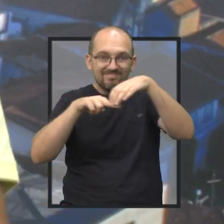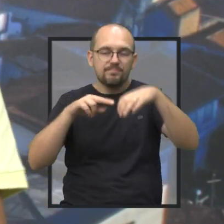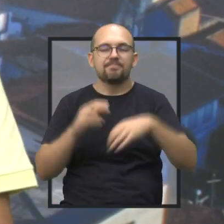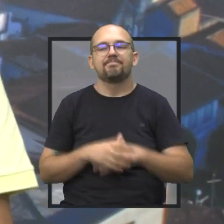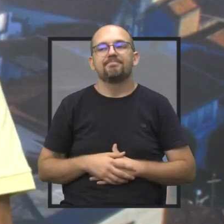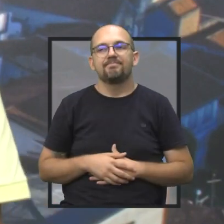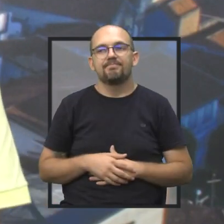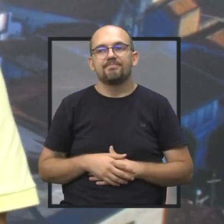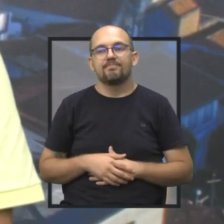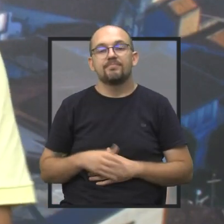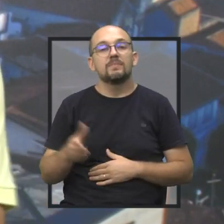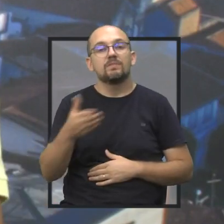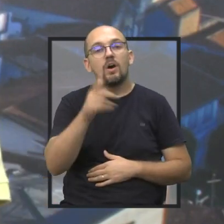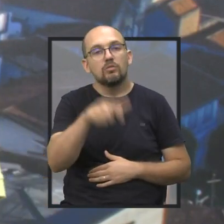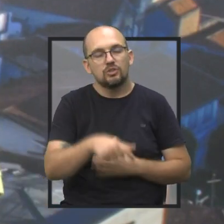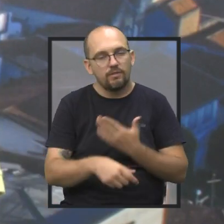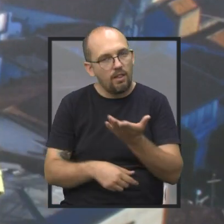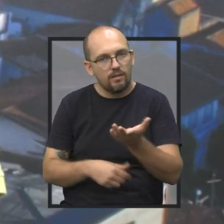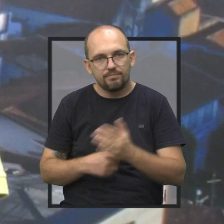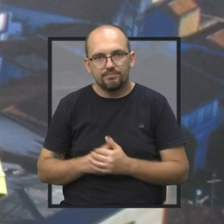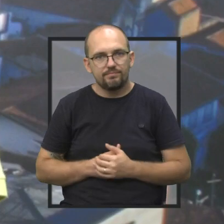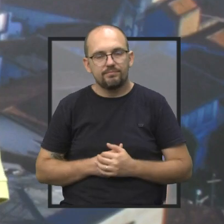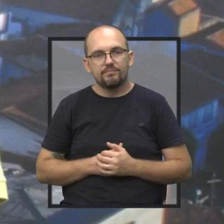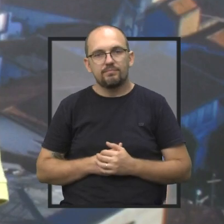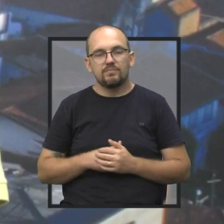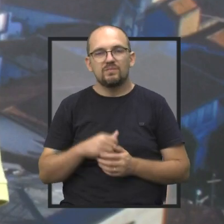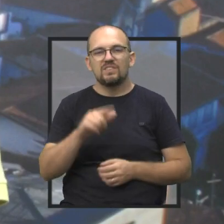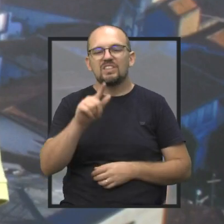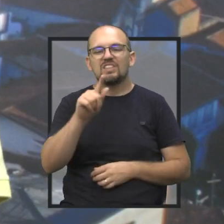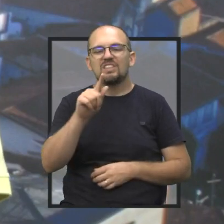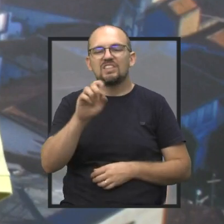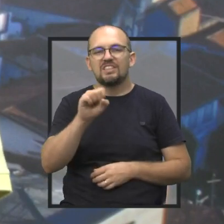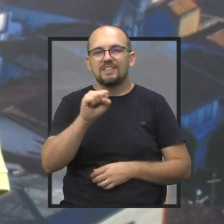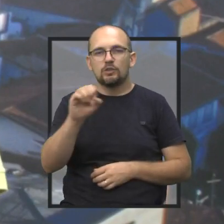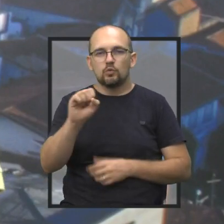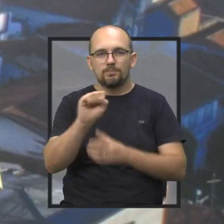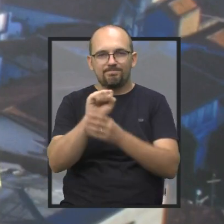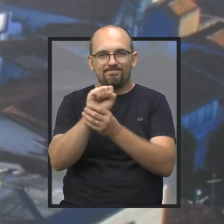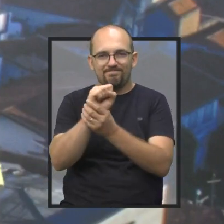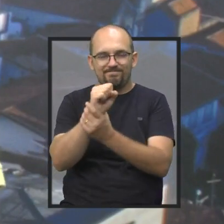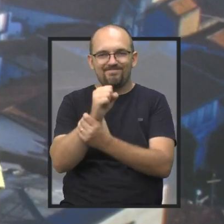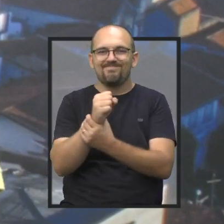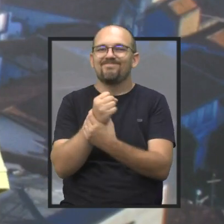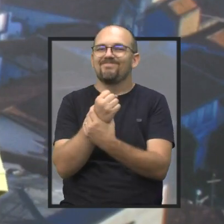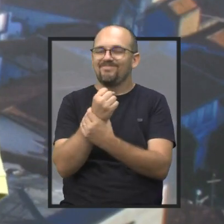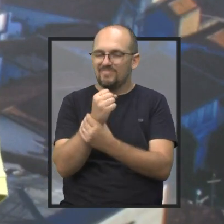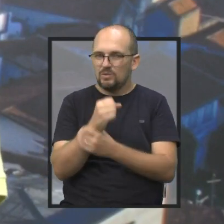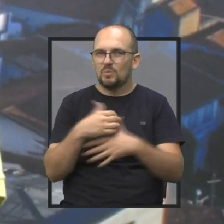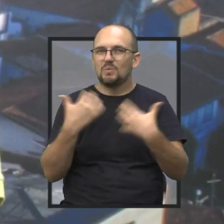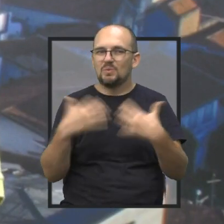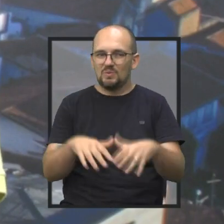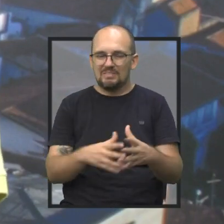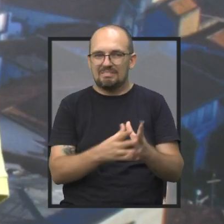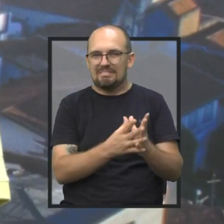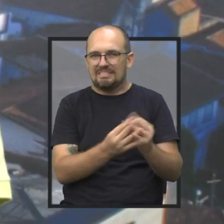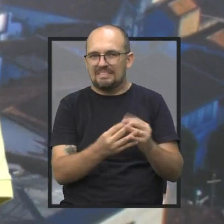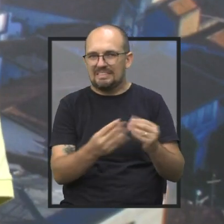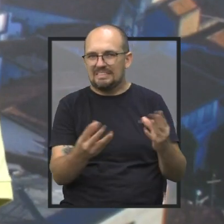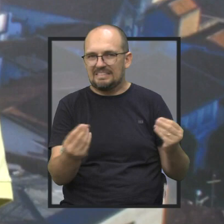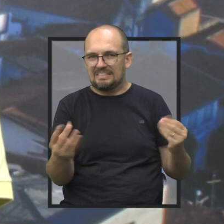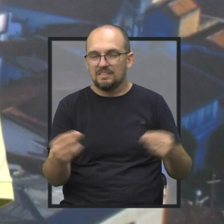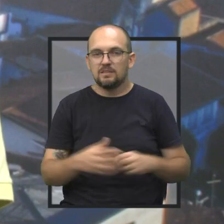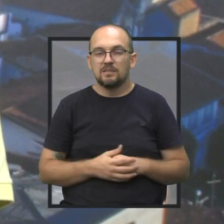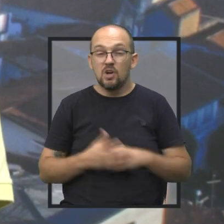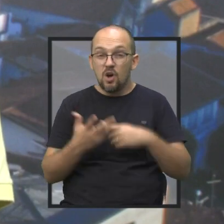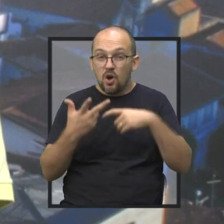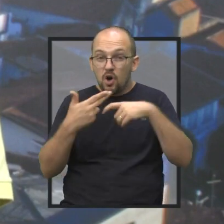você cai aonde? Cai ali, parte de gesso. É a ortopedia. Ali o bicho pega. E operação